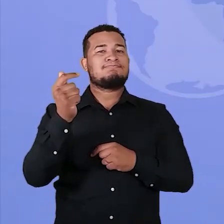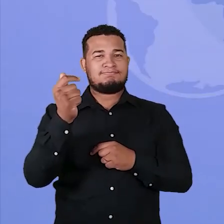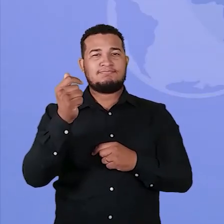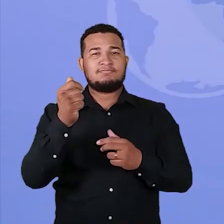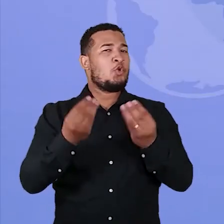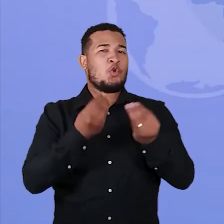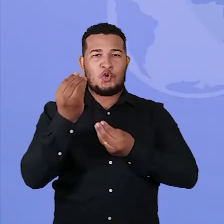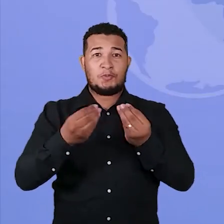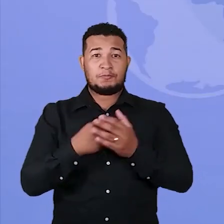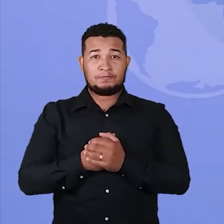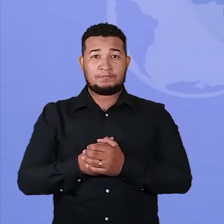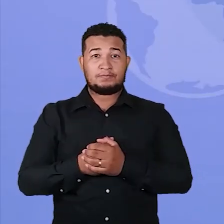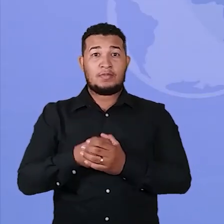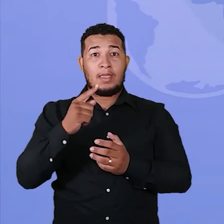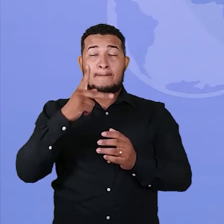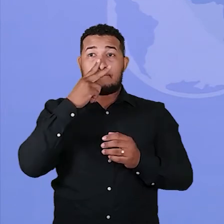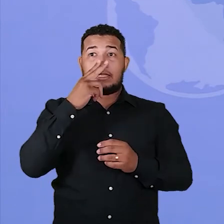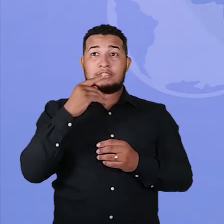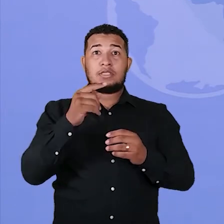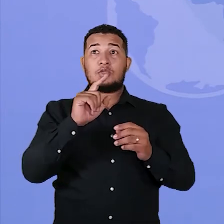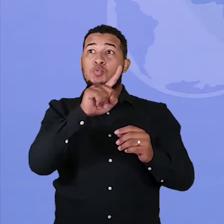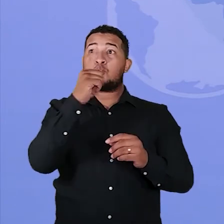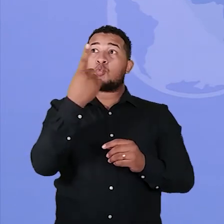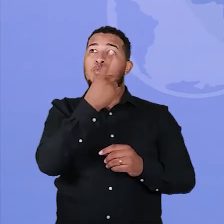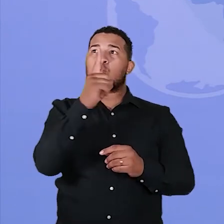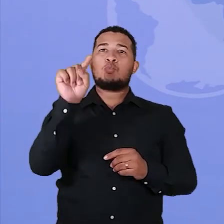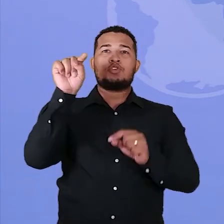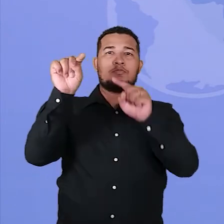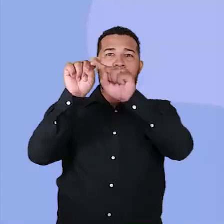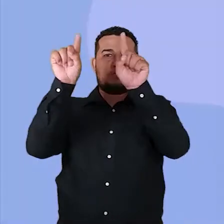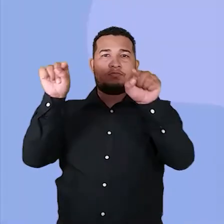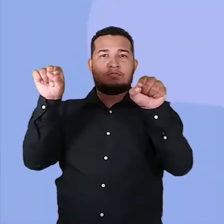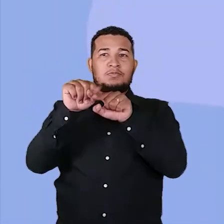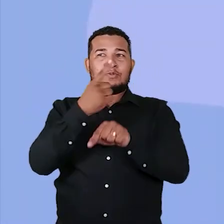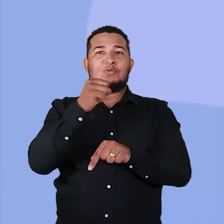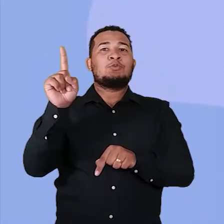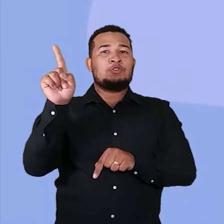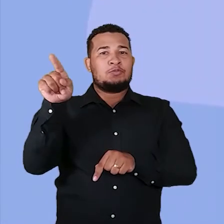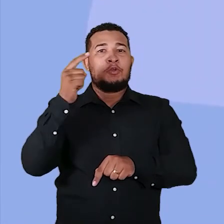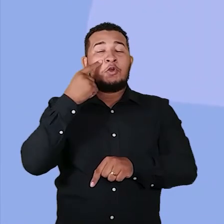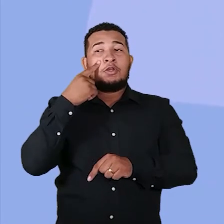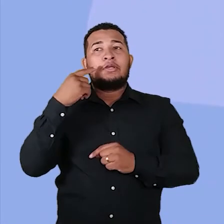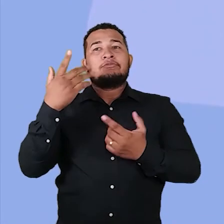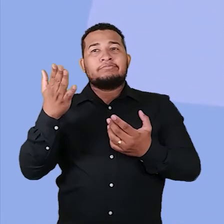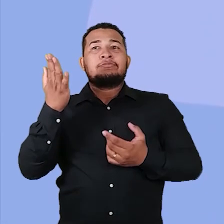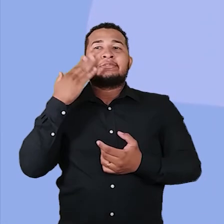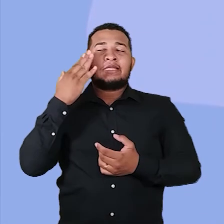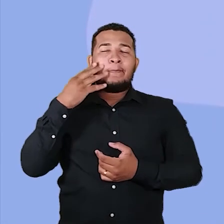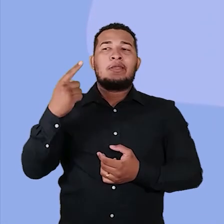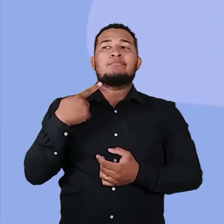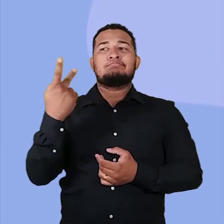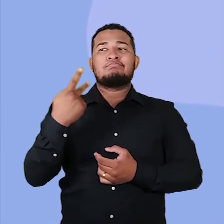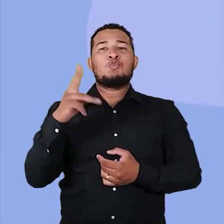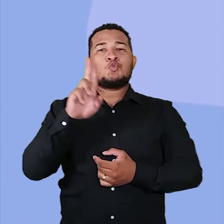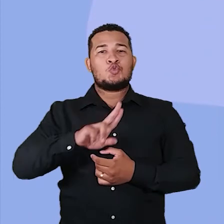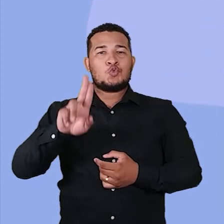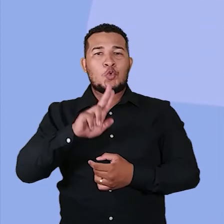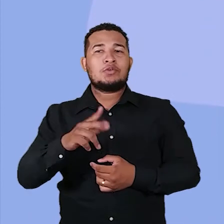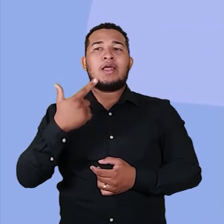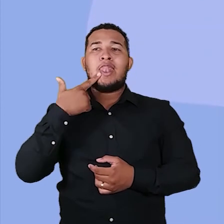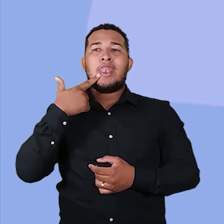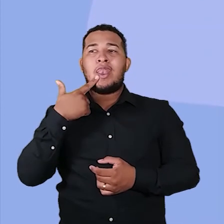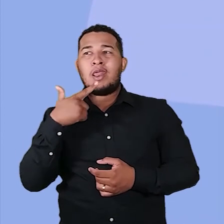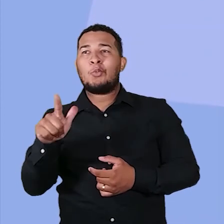sacada dessa tirinha? Vai estar no último quadrinho, dá uma olhada aí no último quadrinho. Ele fala assim, embora usemos